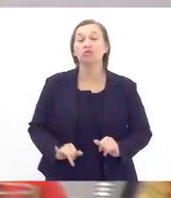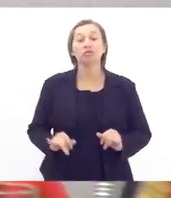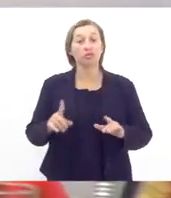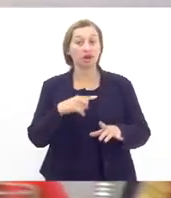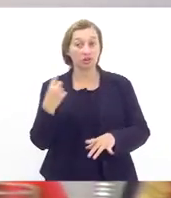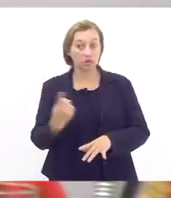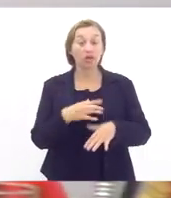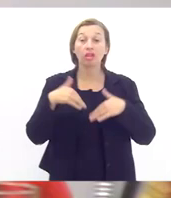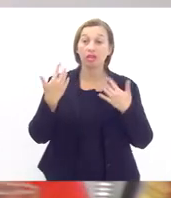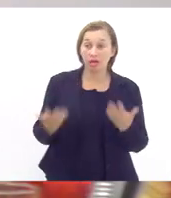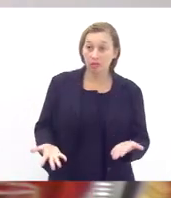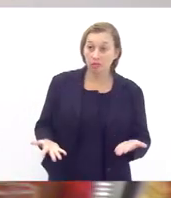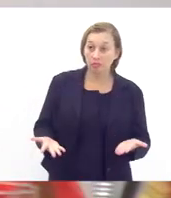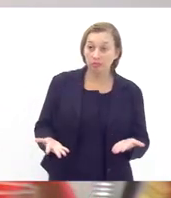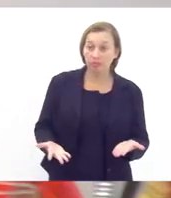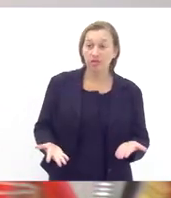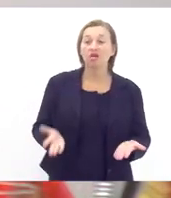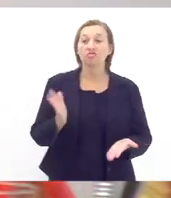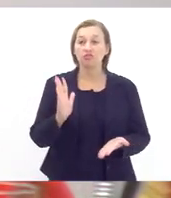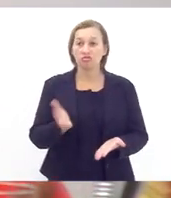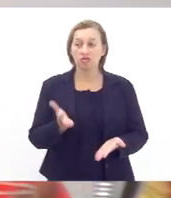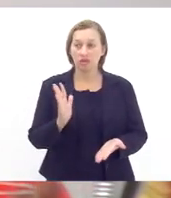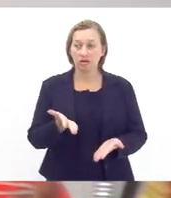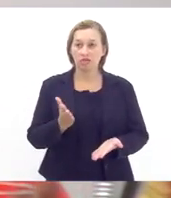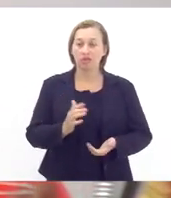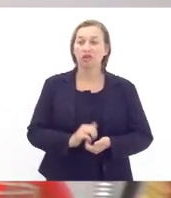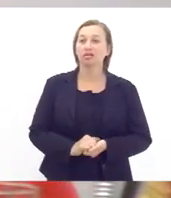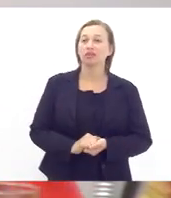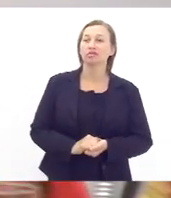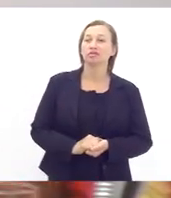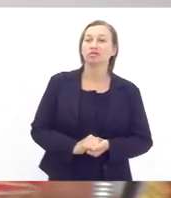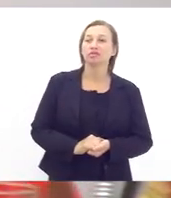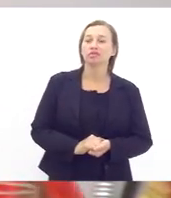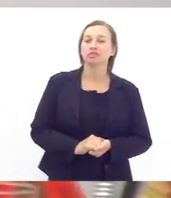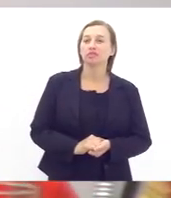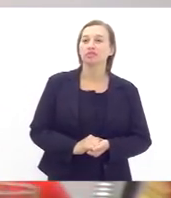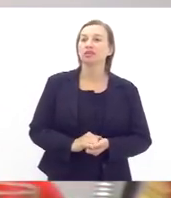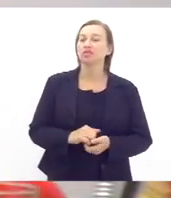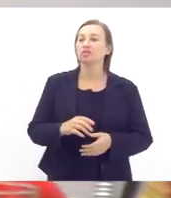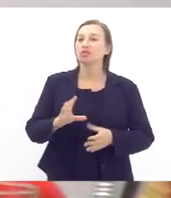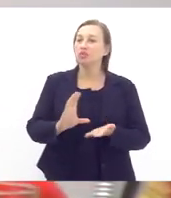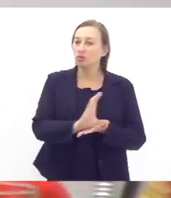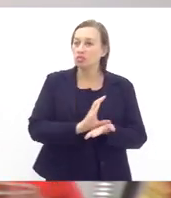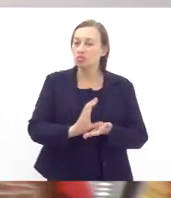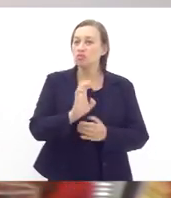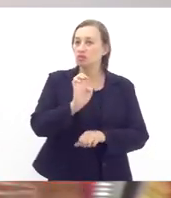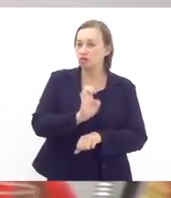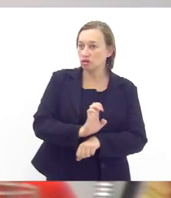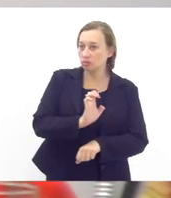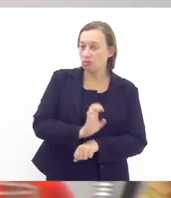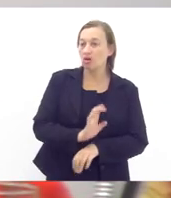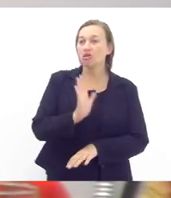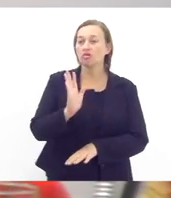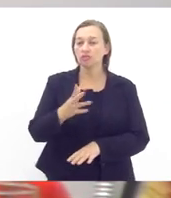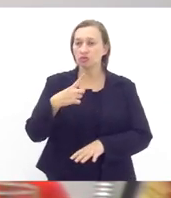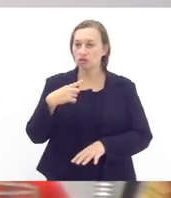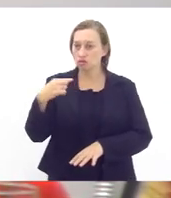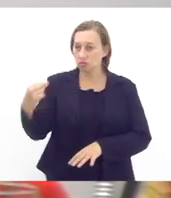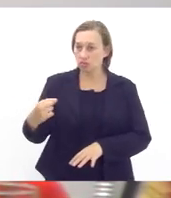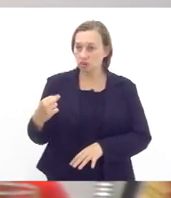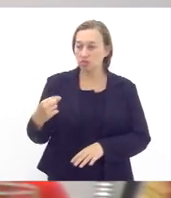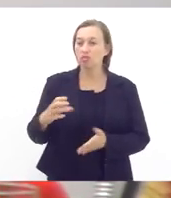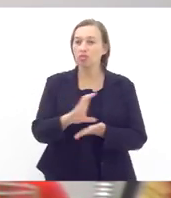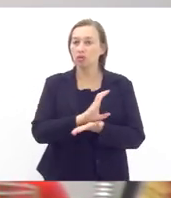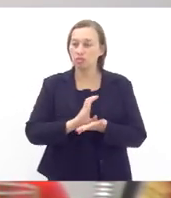então já tava como conselheira Municipal me tornei conselheira Estadual fui Eleita por pelo